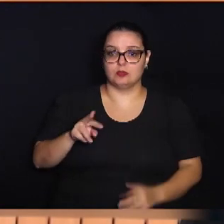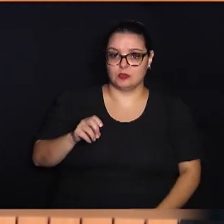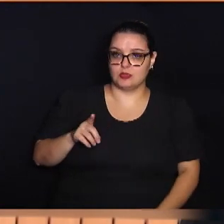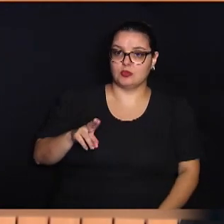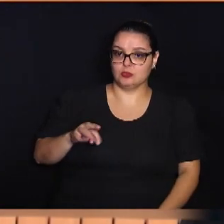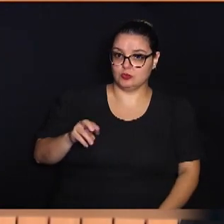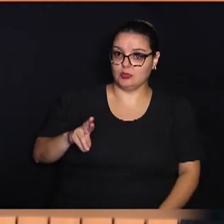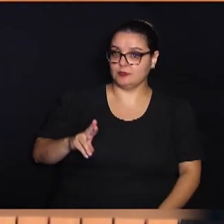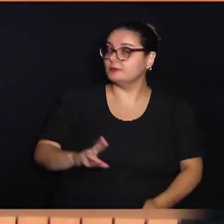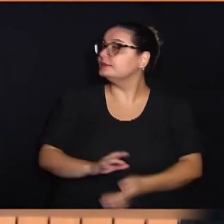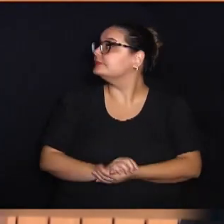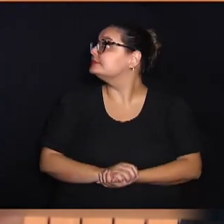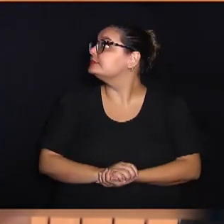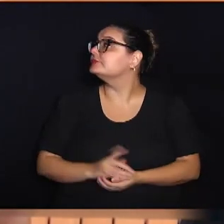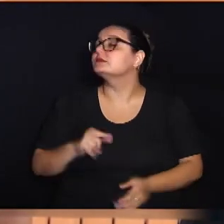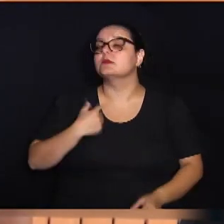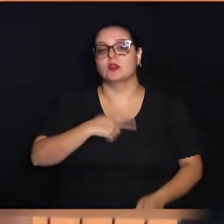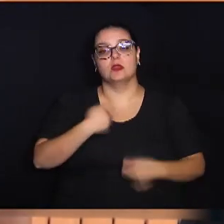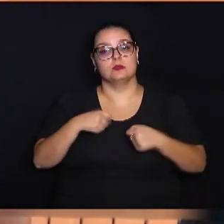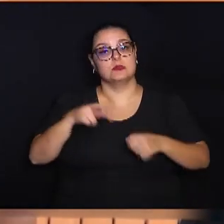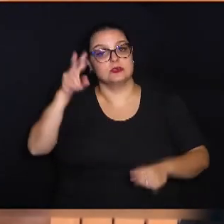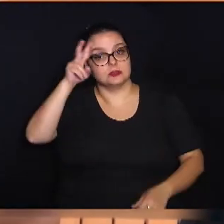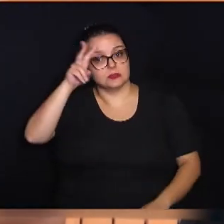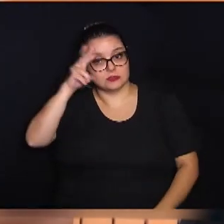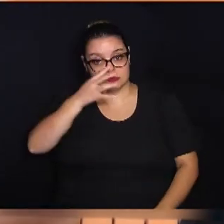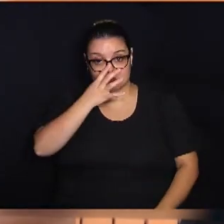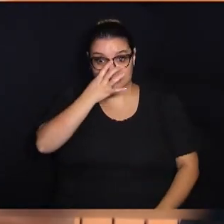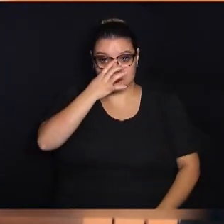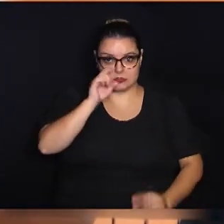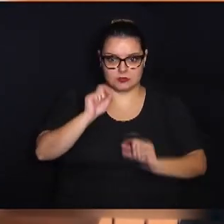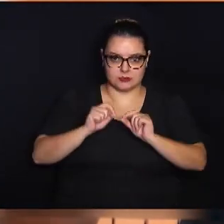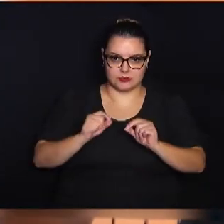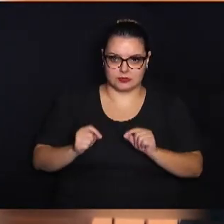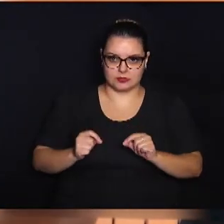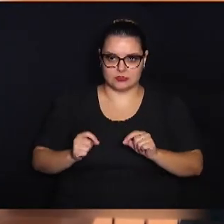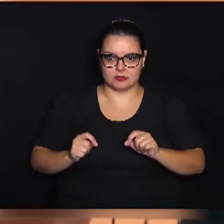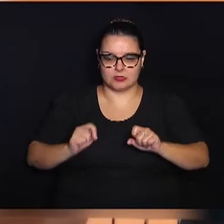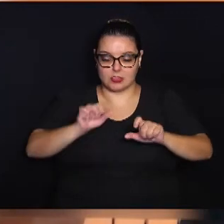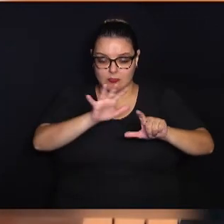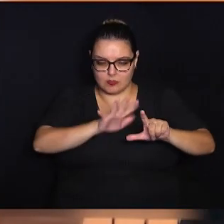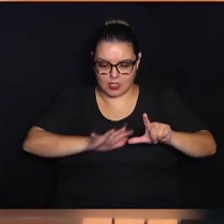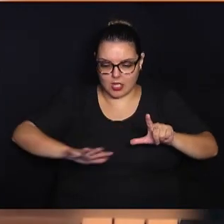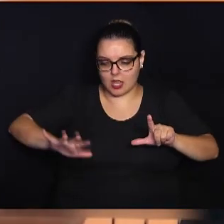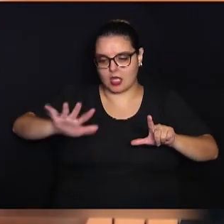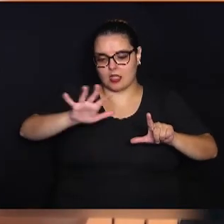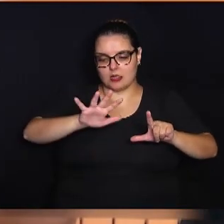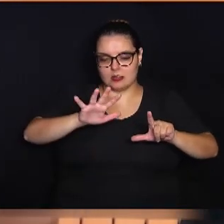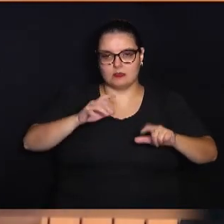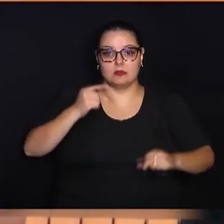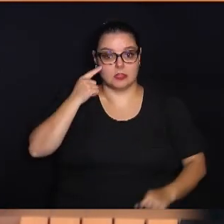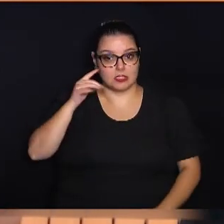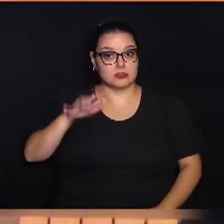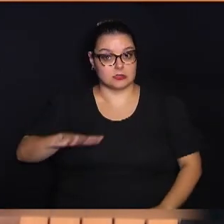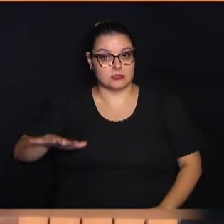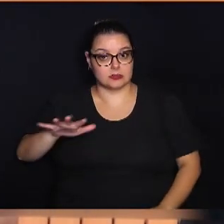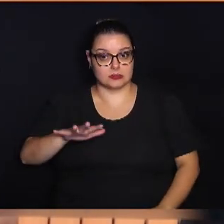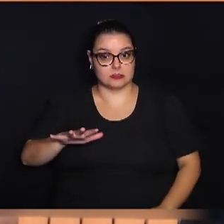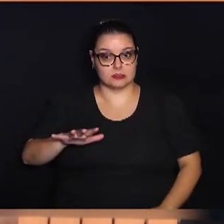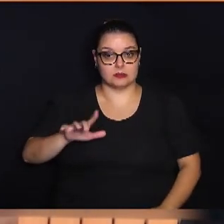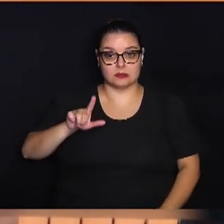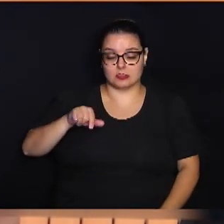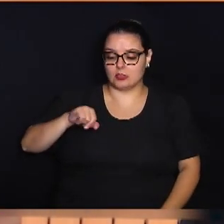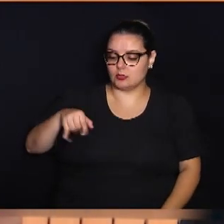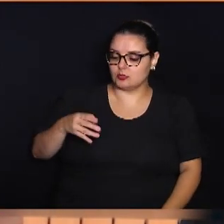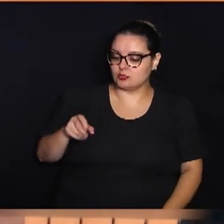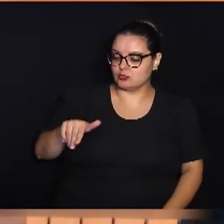gente precisa lembrar bastante de quem deu a cara para essas ideias, que é o João